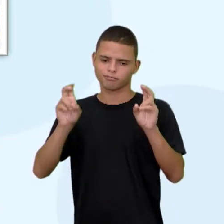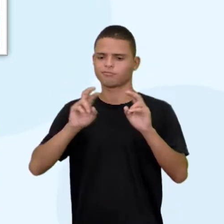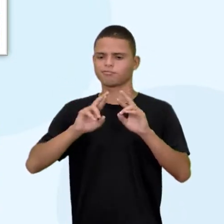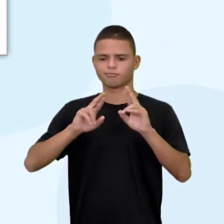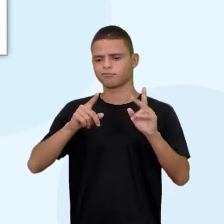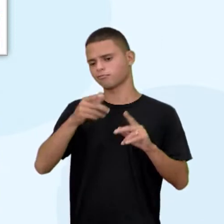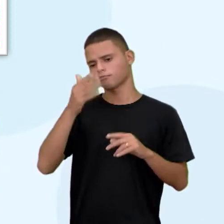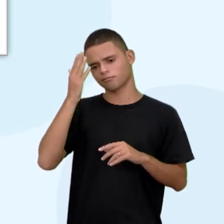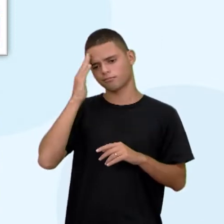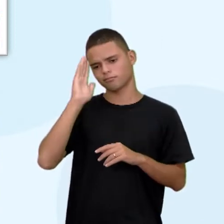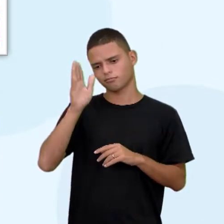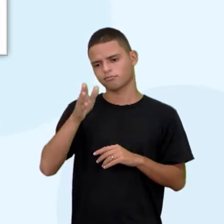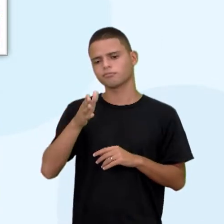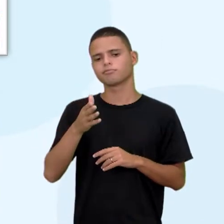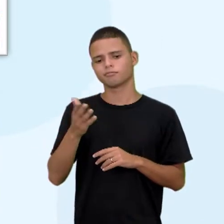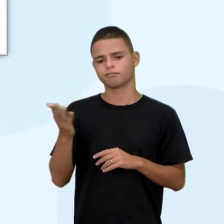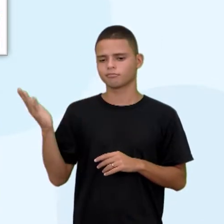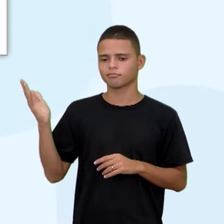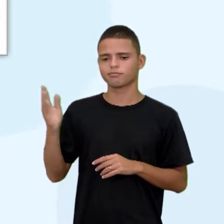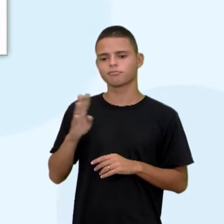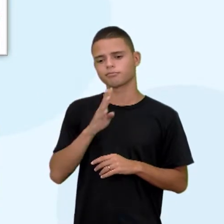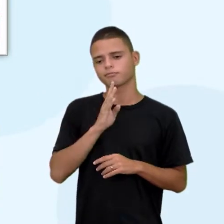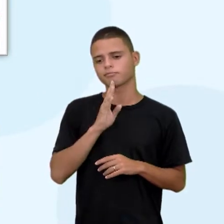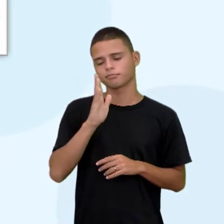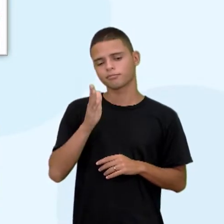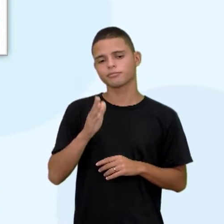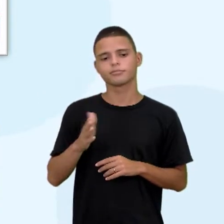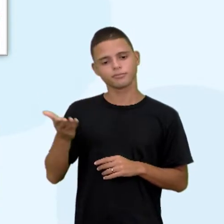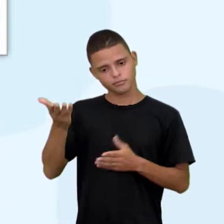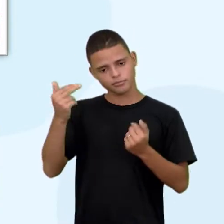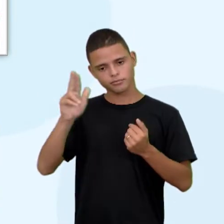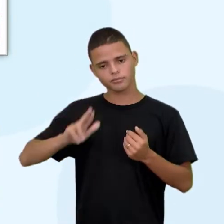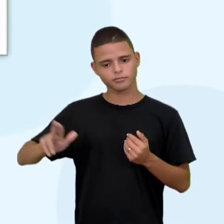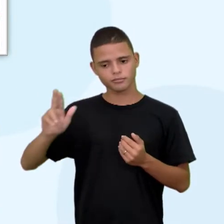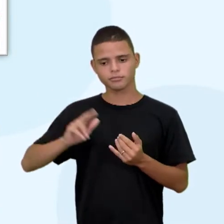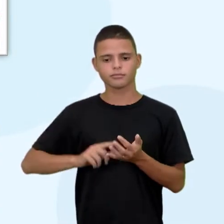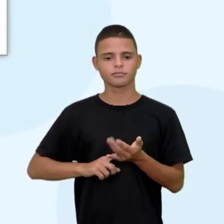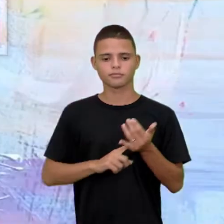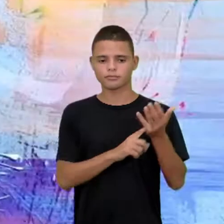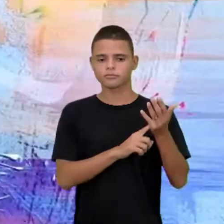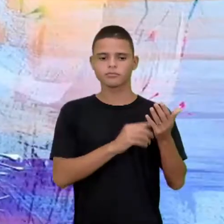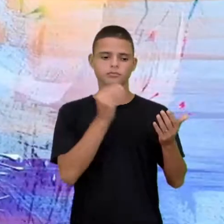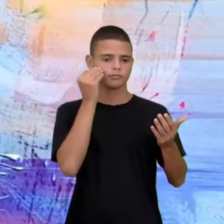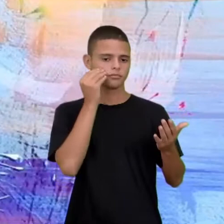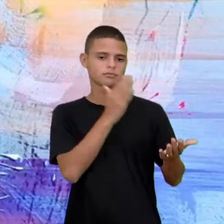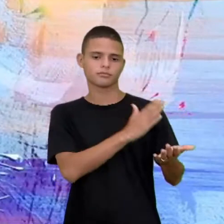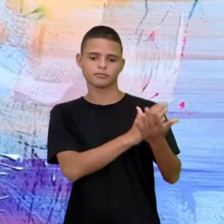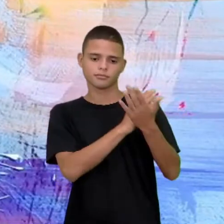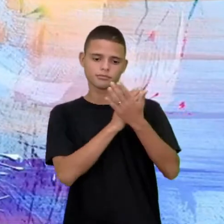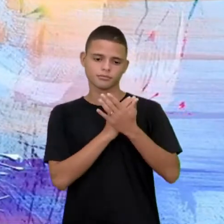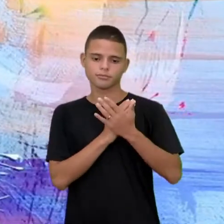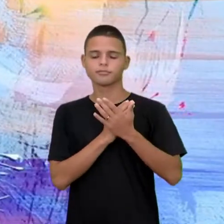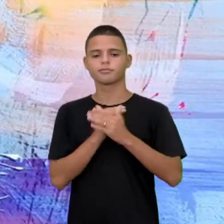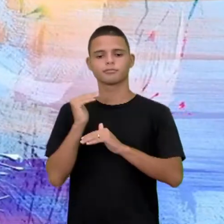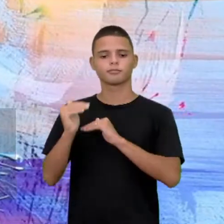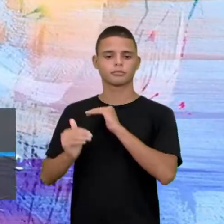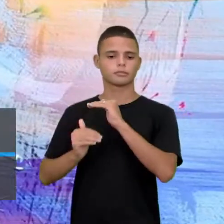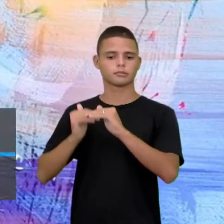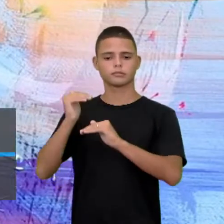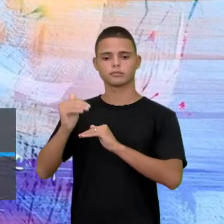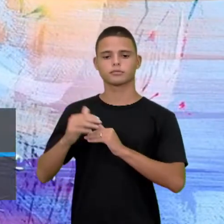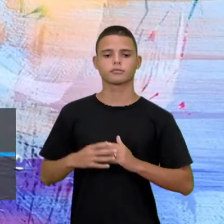já conhecem quais são os materiais necessários. Vamos utilizar a tecnologia para nos auxiliar dentro do nosso processo e o